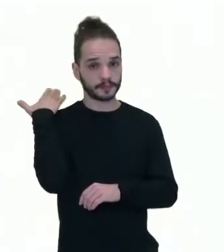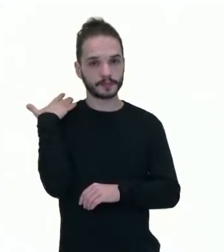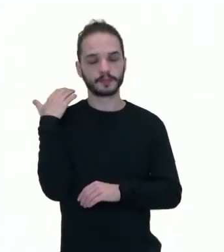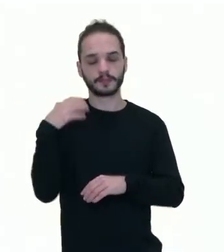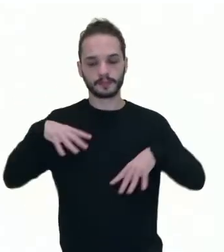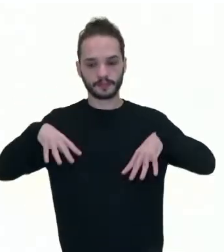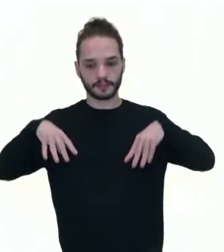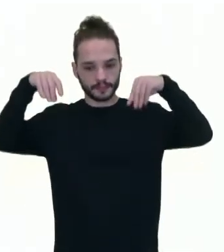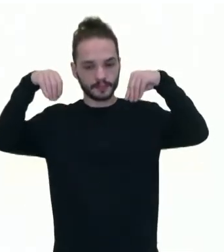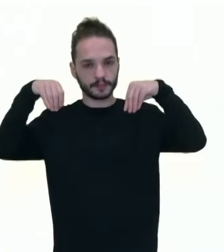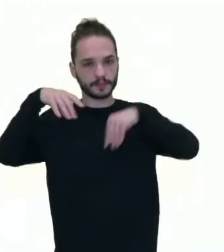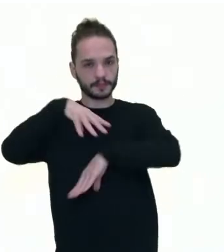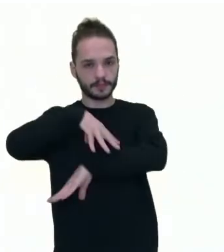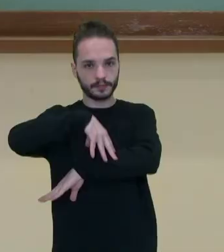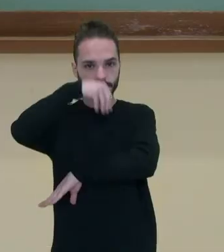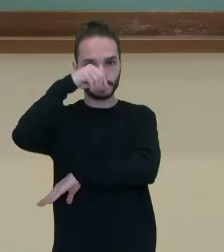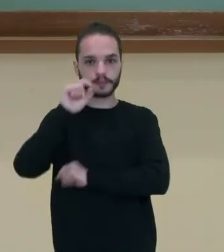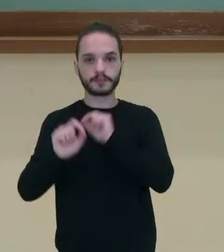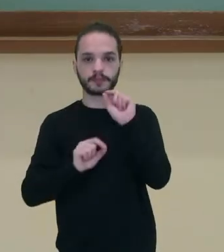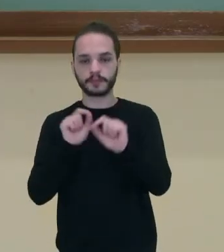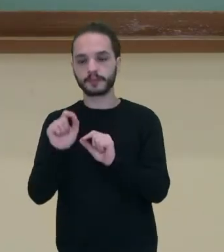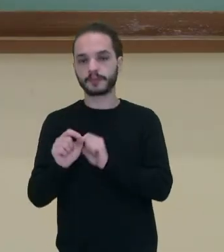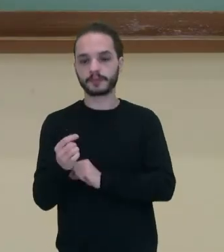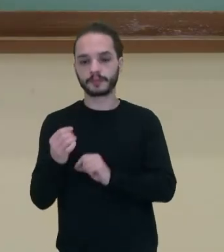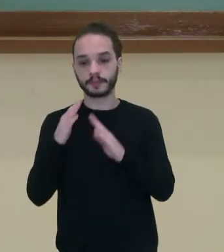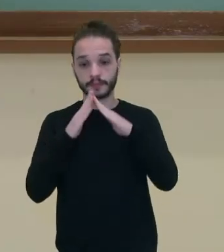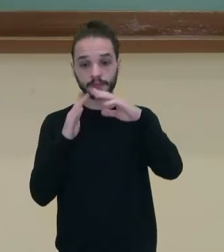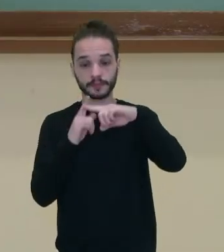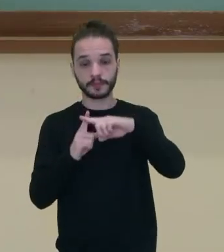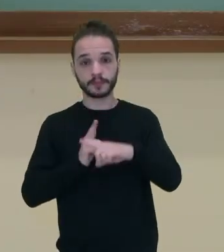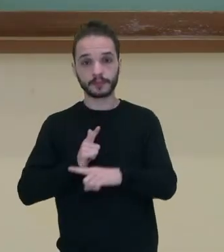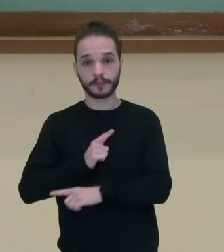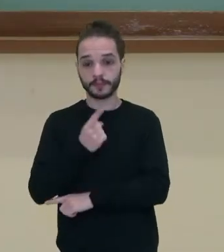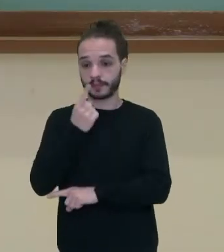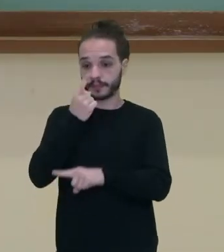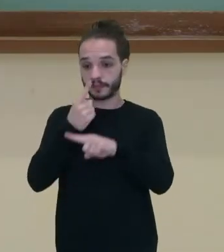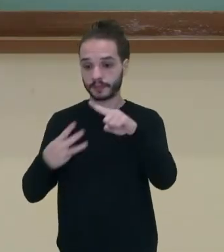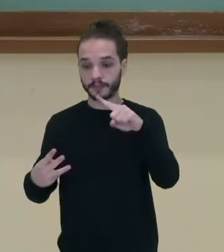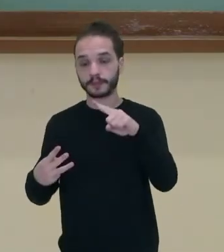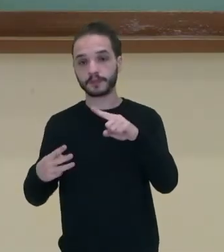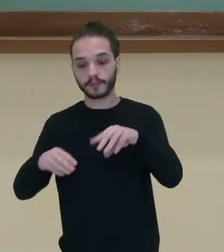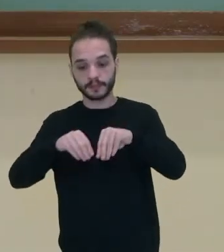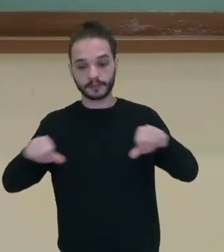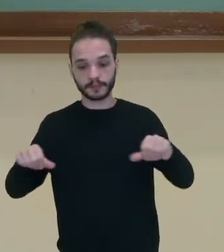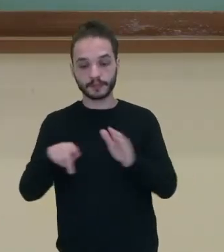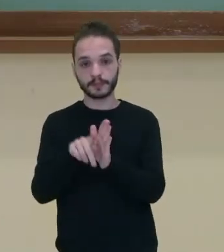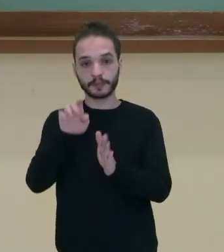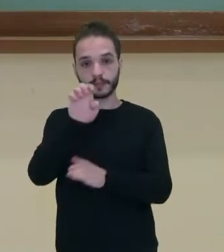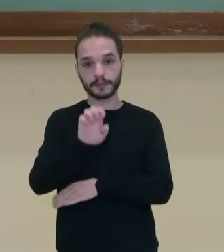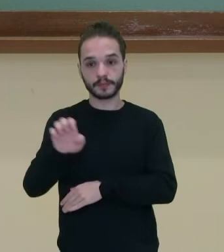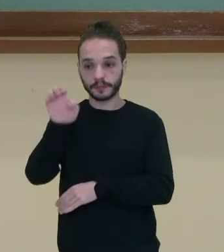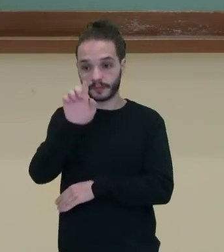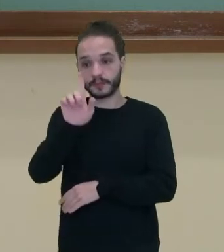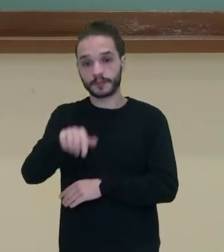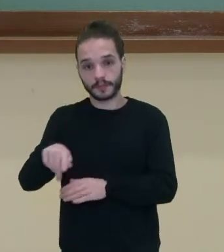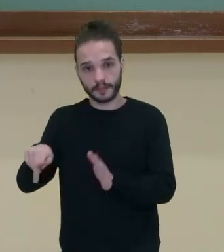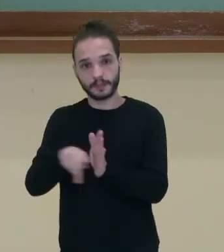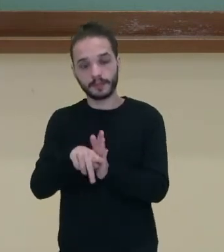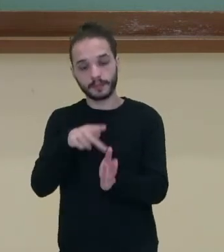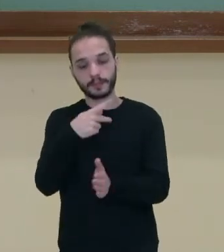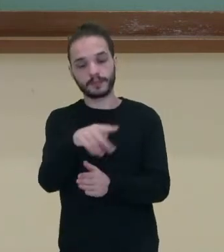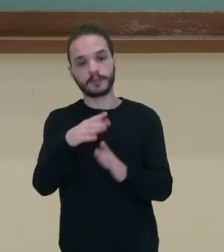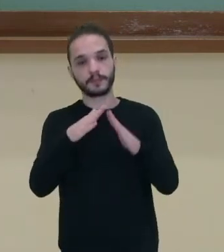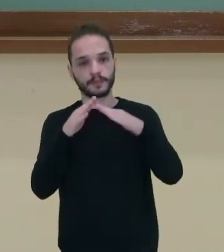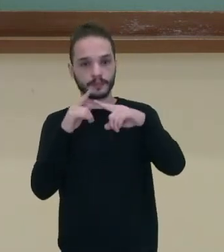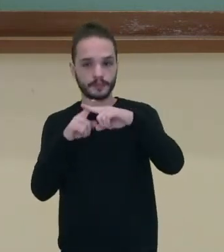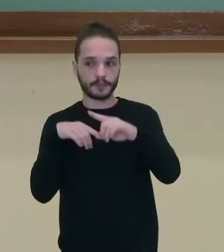chegou a um período em que a igreja teve 1/3 das terras, né, da Europa, certo? Então a igreja ainda tinha muitas terras